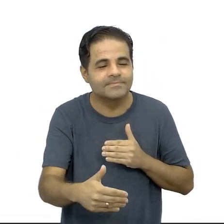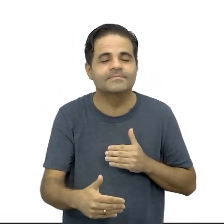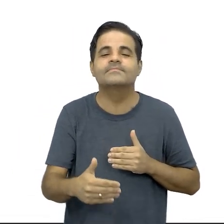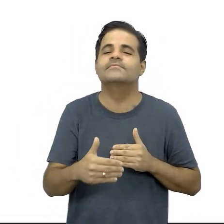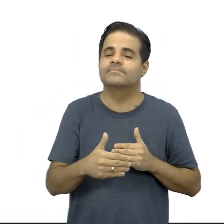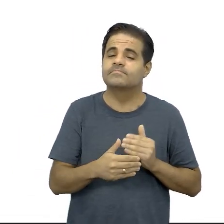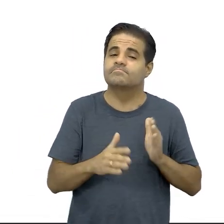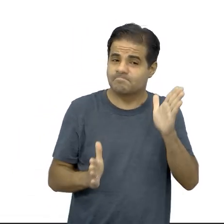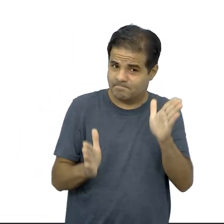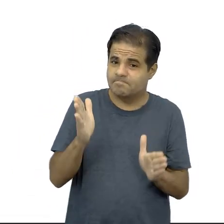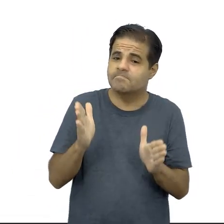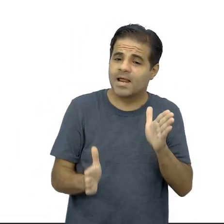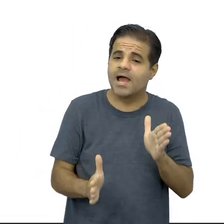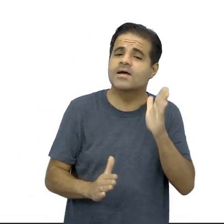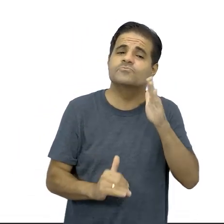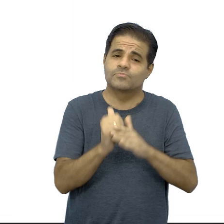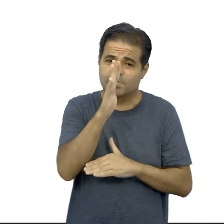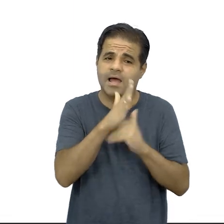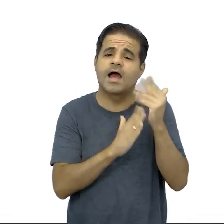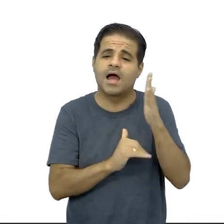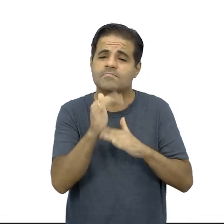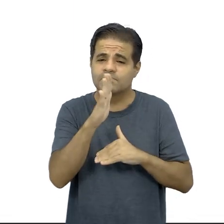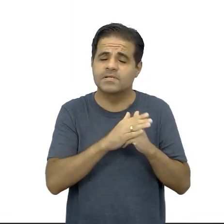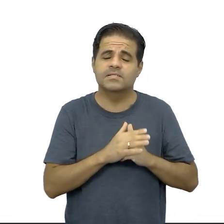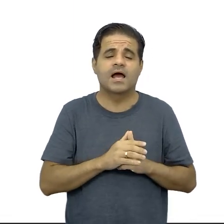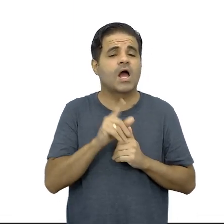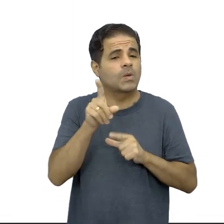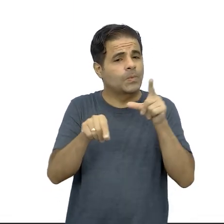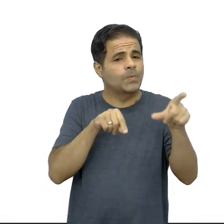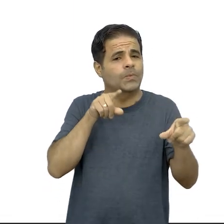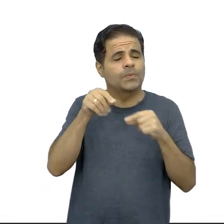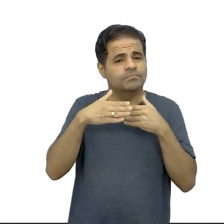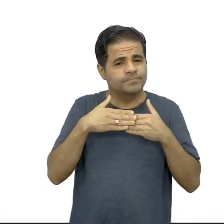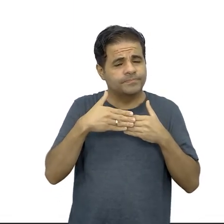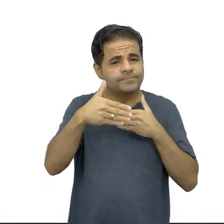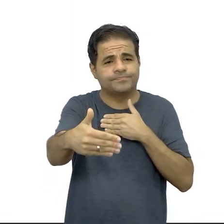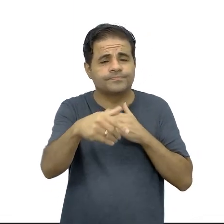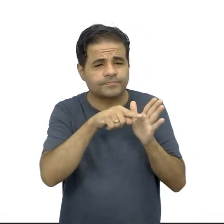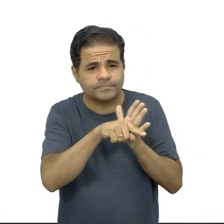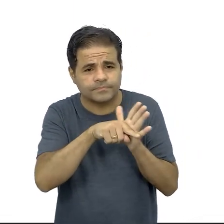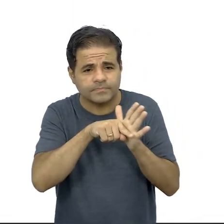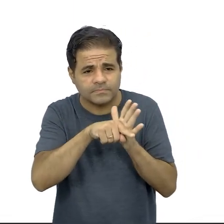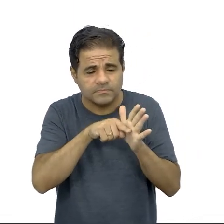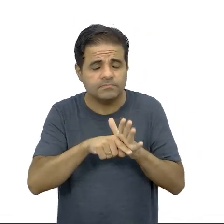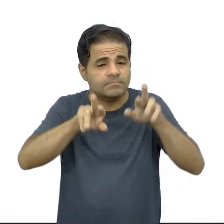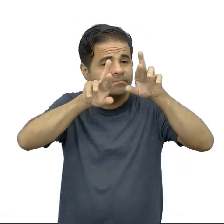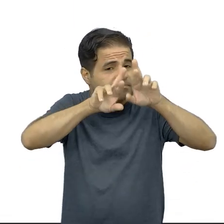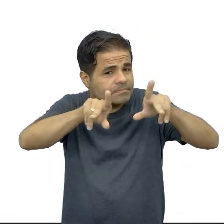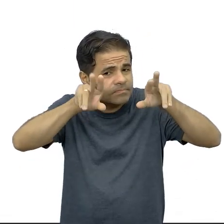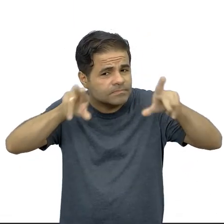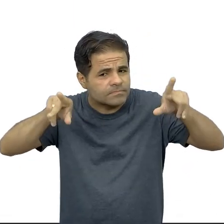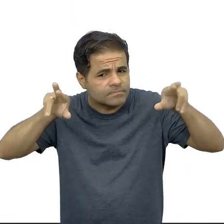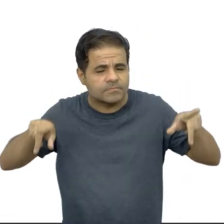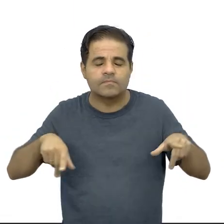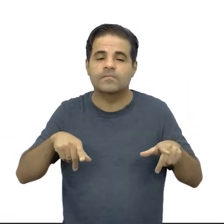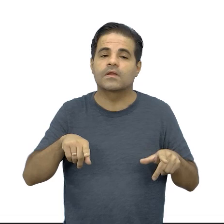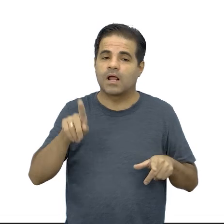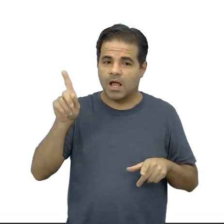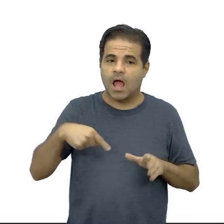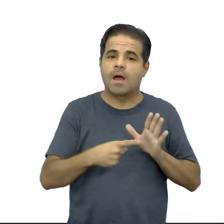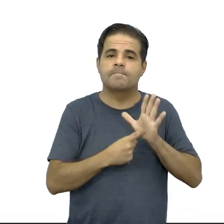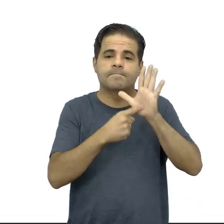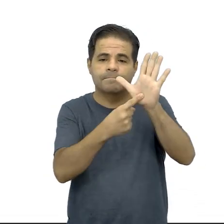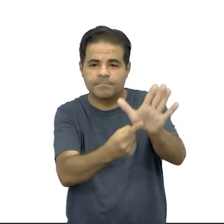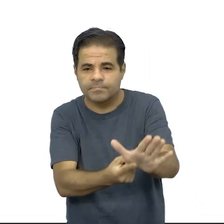caso as habilidades levantadas a partir do seu diagnóstico sejam diferentes daquelas que